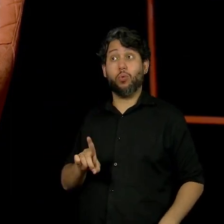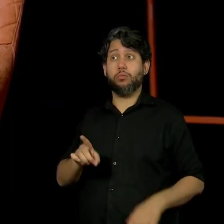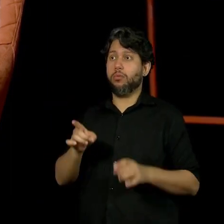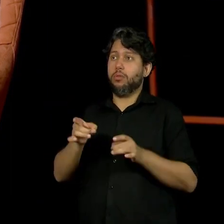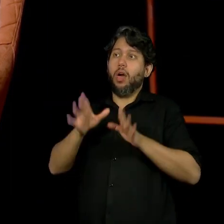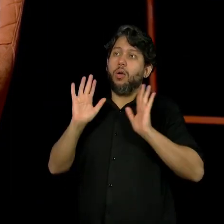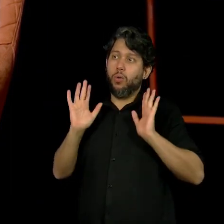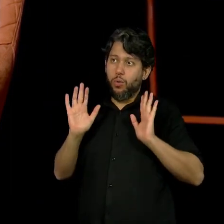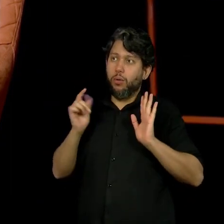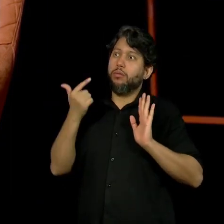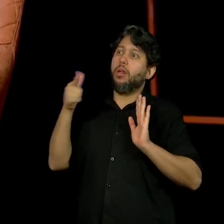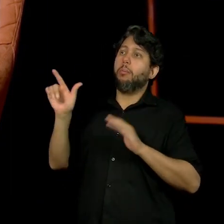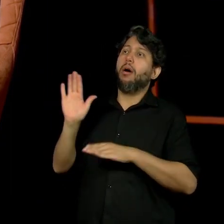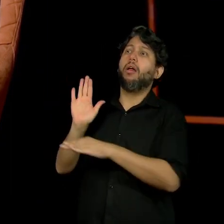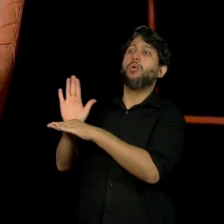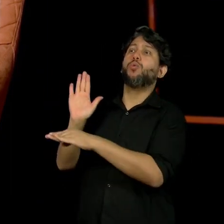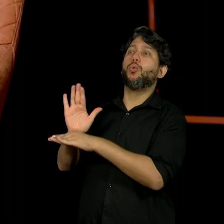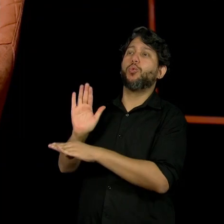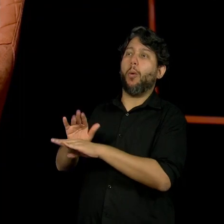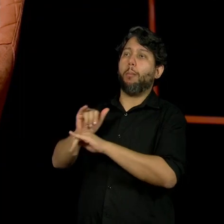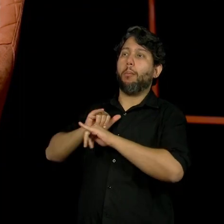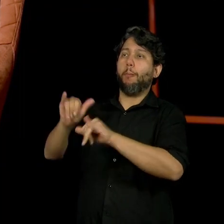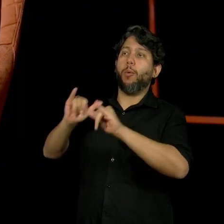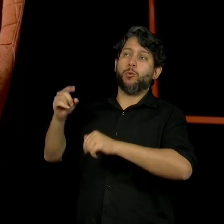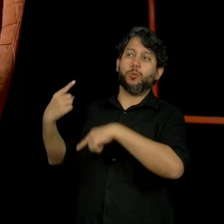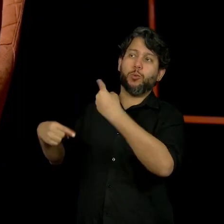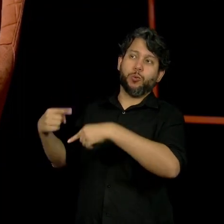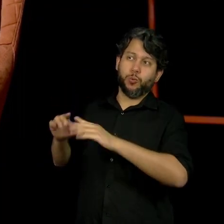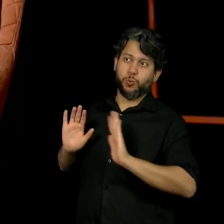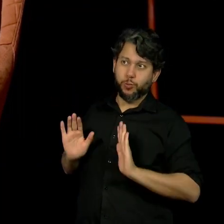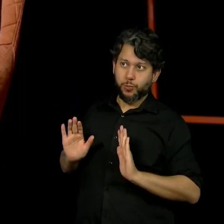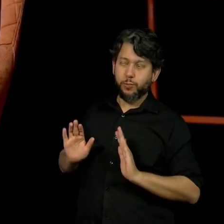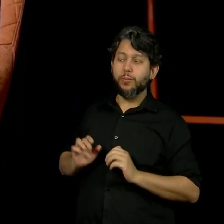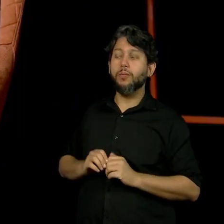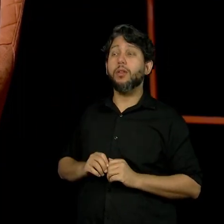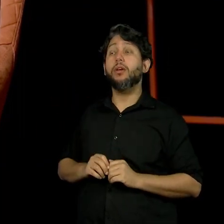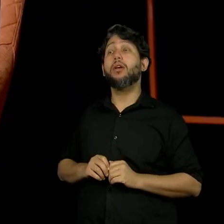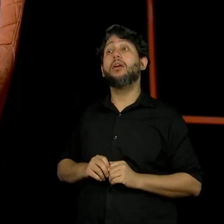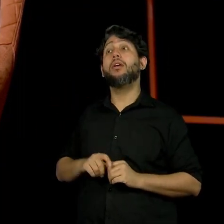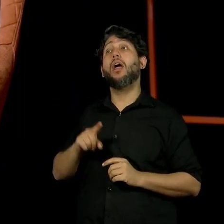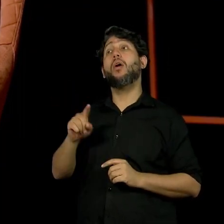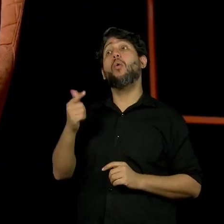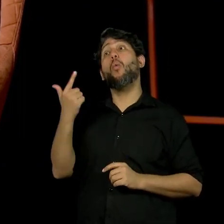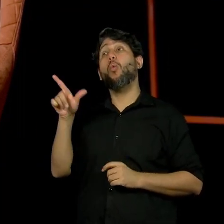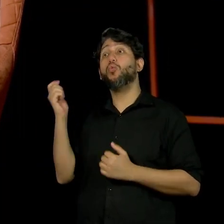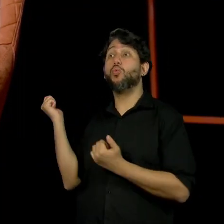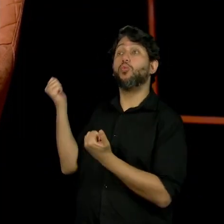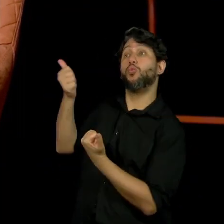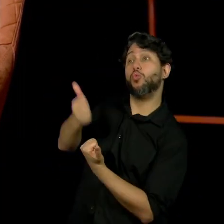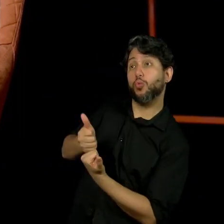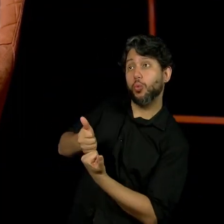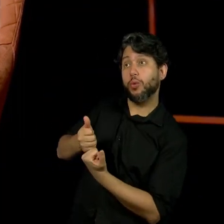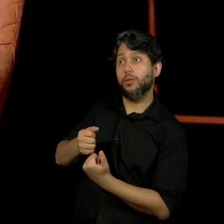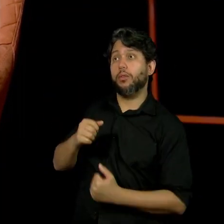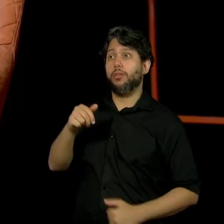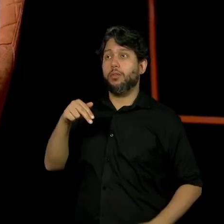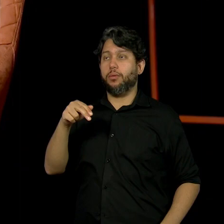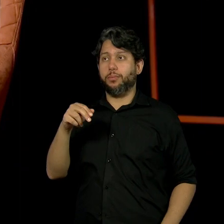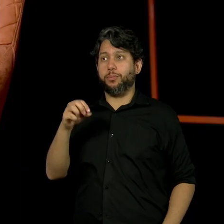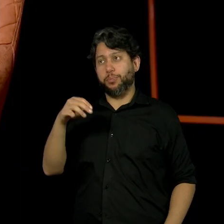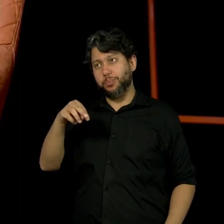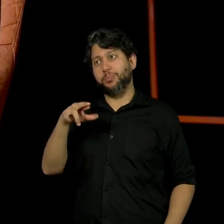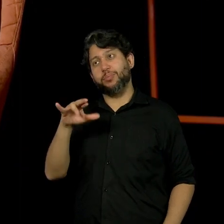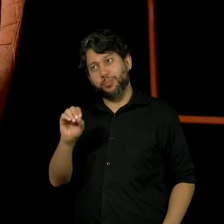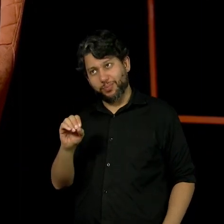ser assessor em marketing político. E ele, então, vem para o lugar dele, quem? Mário Fanucchi.